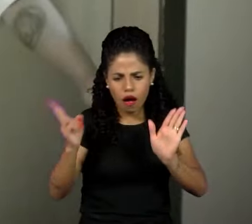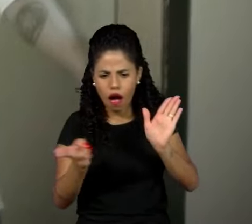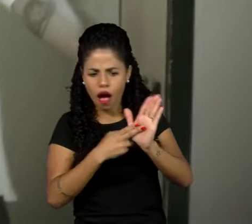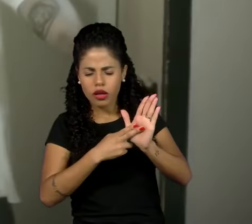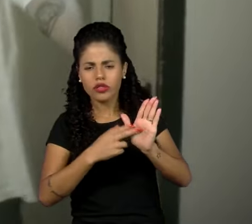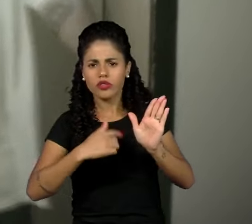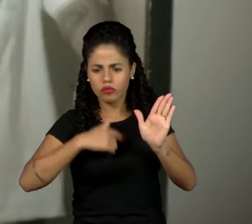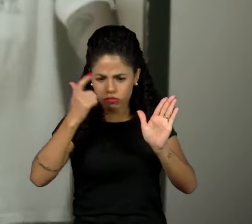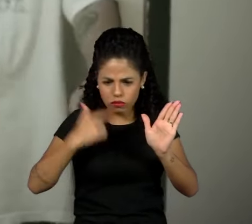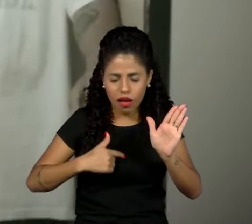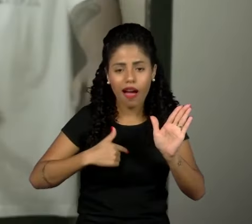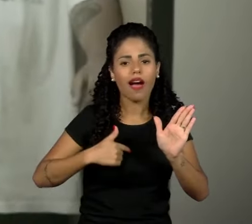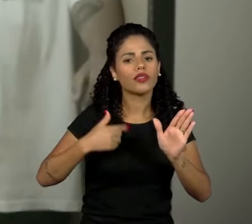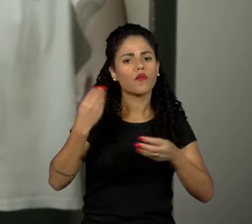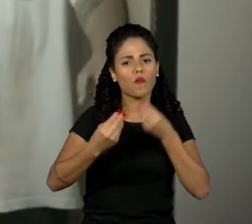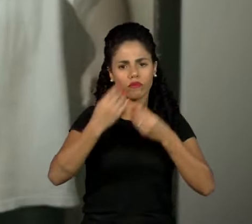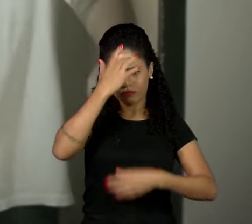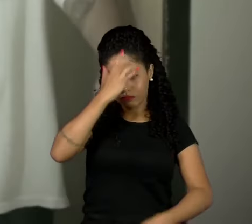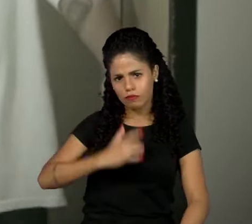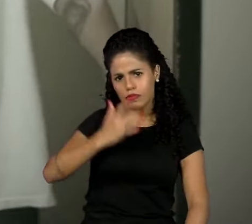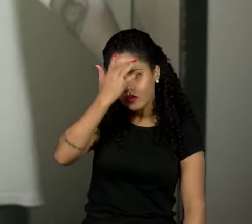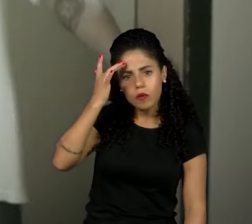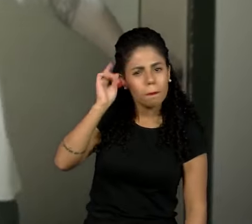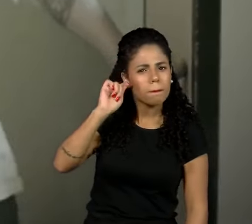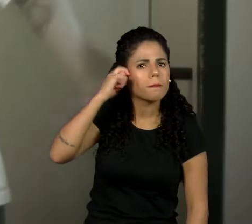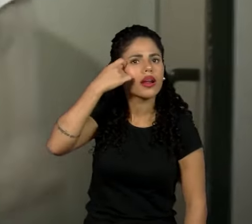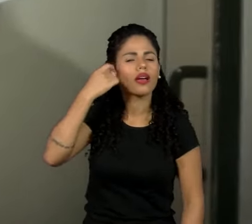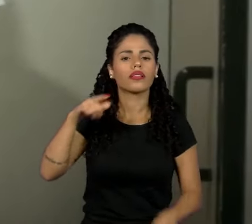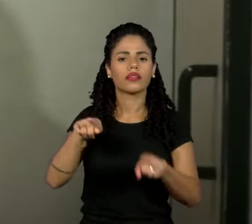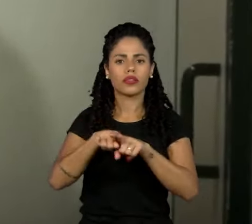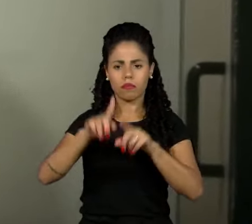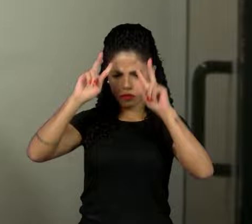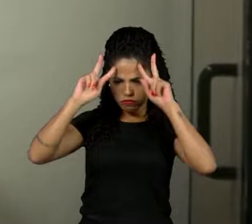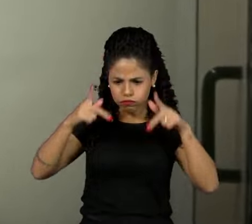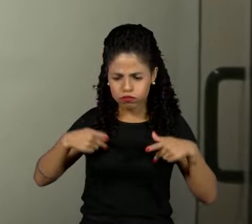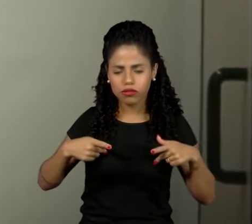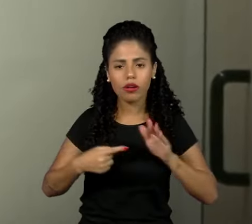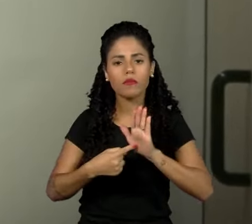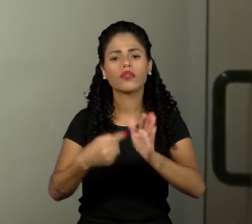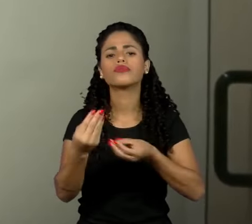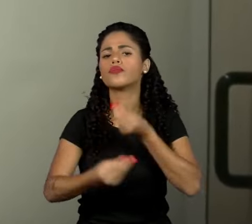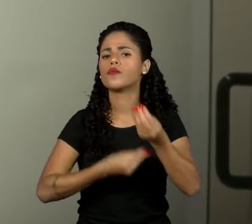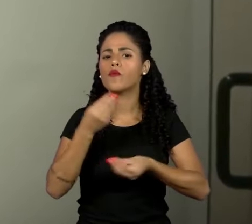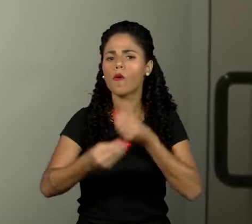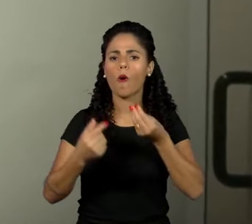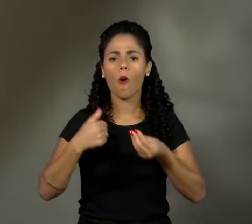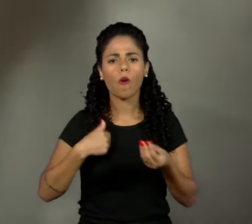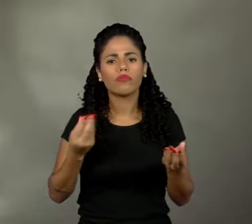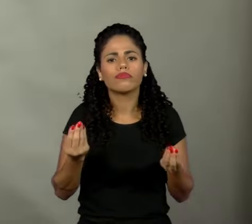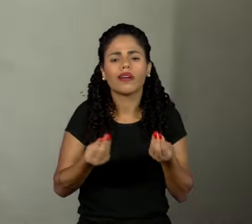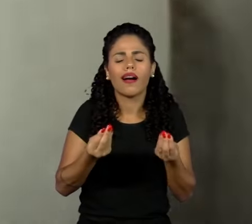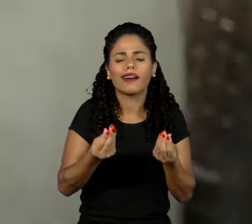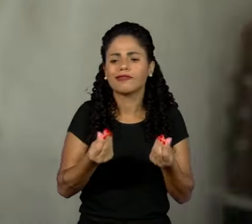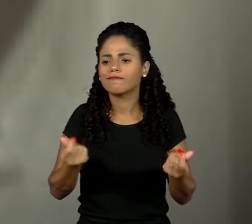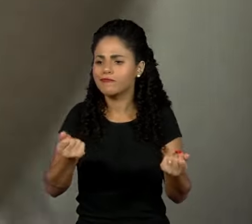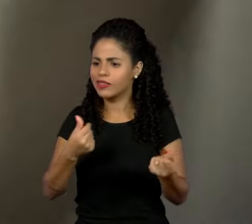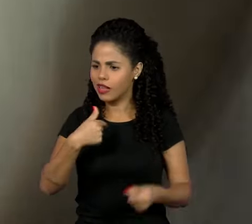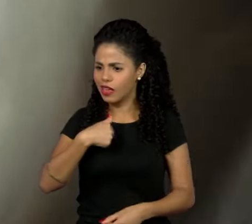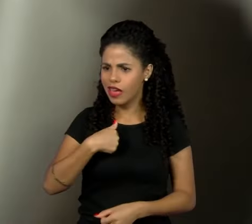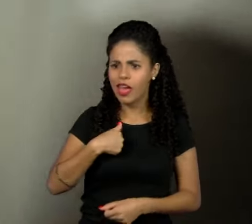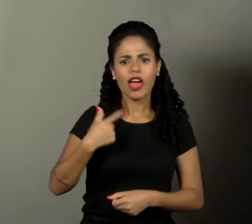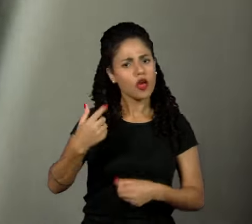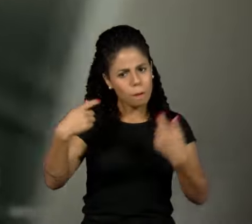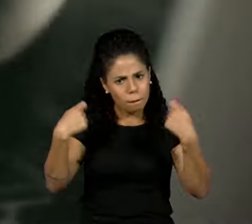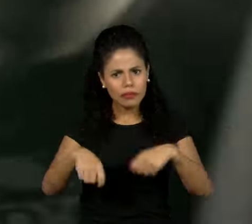se provar como um ser humano, ela também desemboca numa narrativa de, pô, vamos glorificar